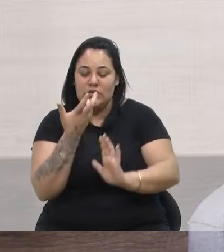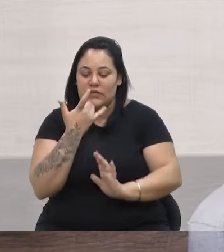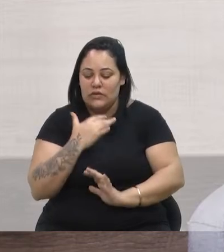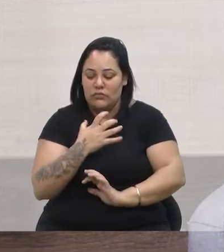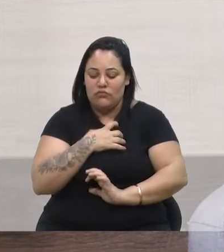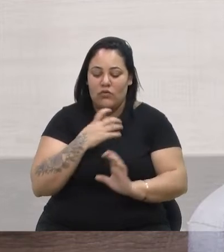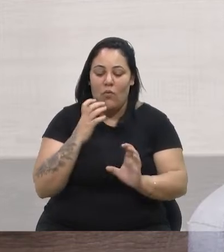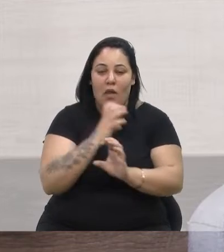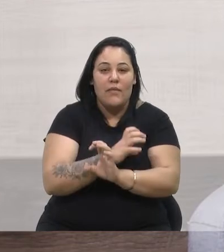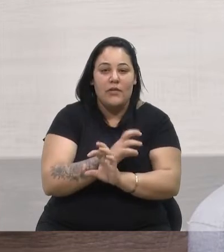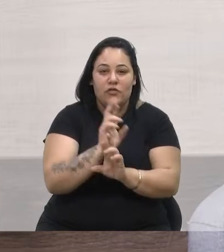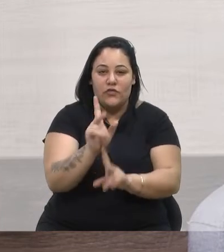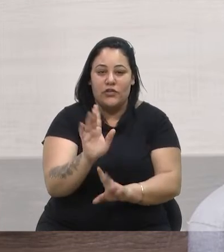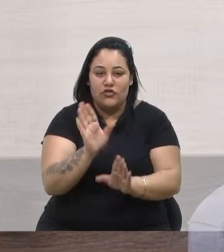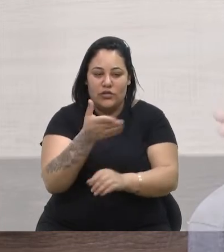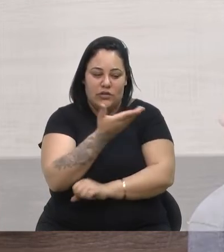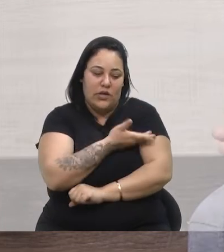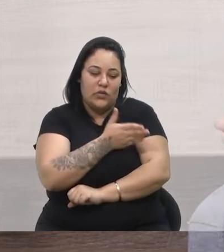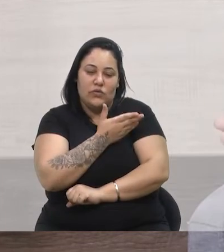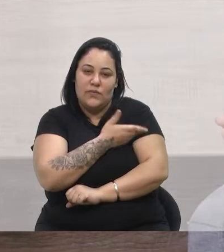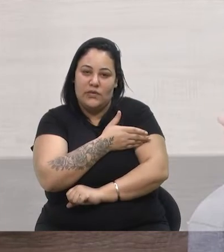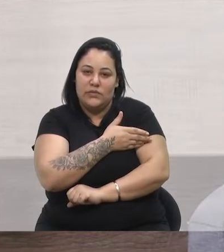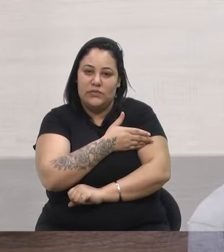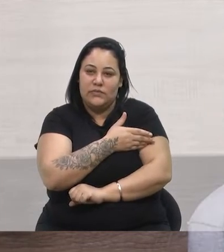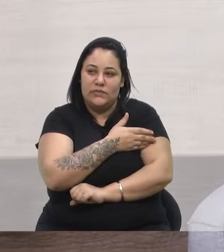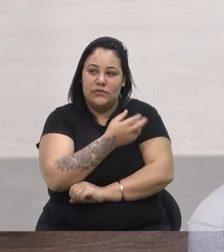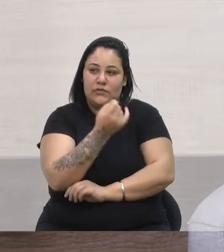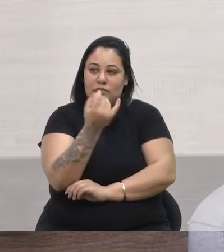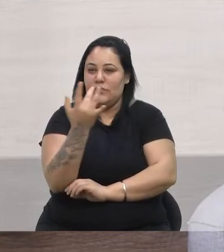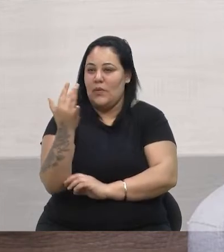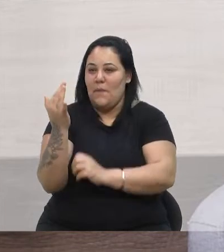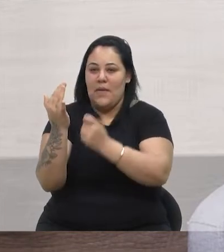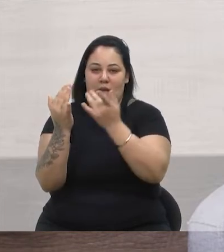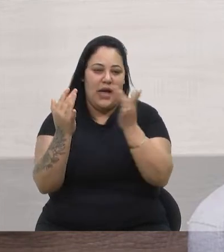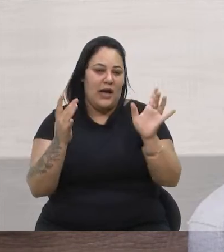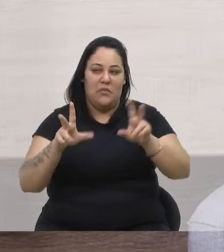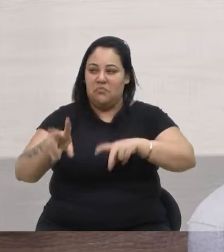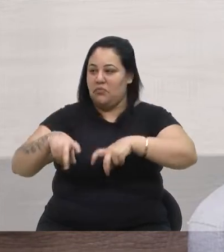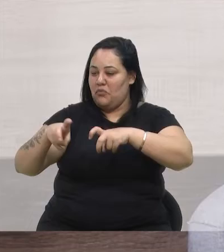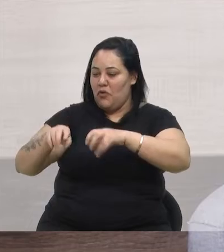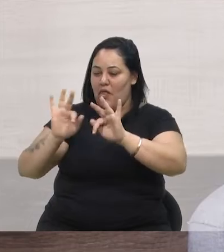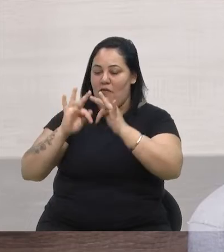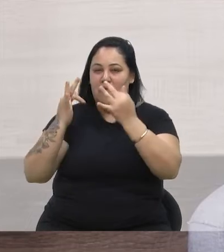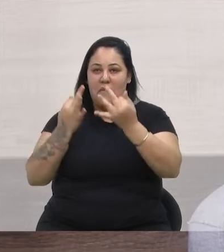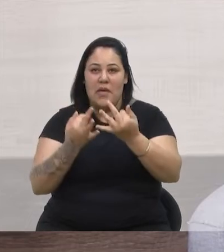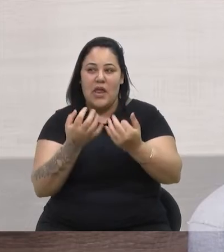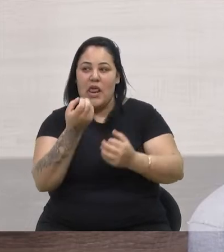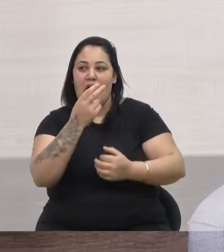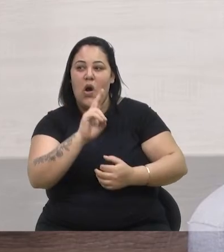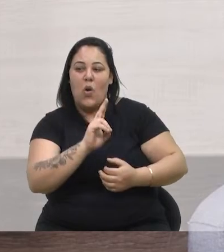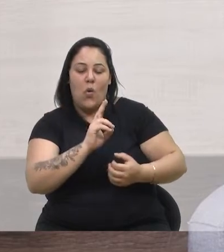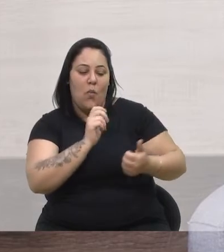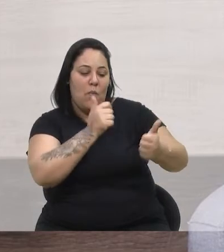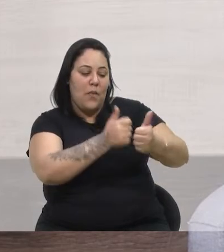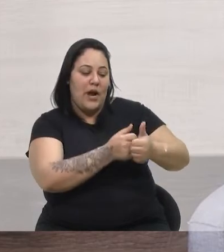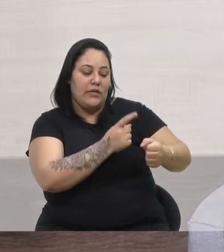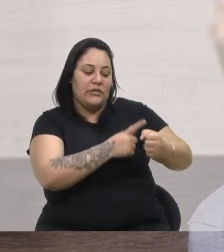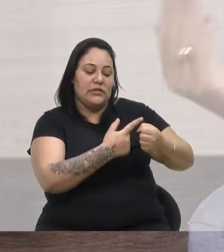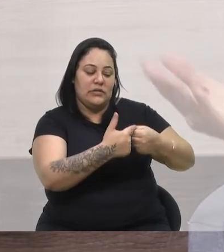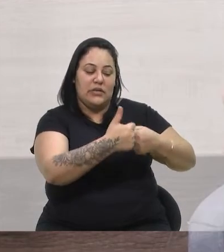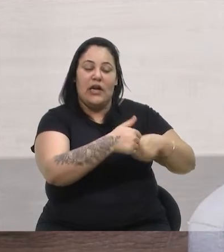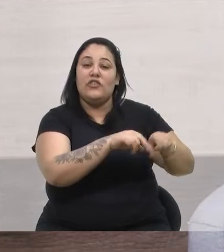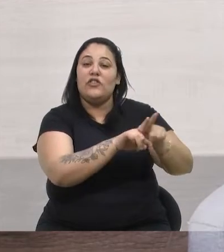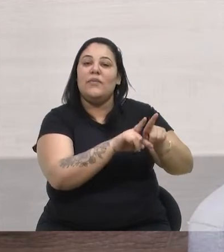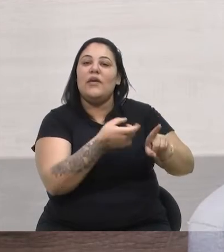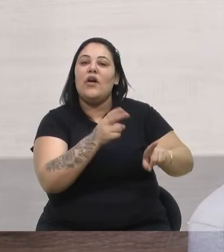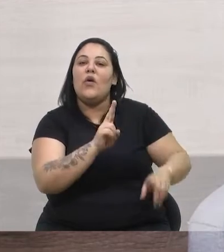mostrando para as crianças um jeito completamente diferente do que elas estão acostumadas nos seus ambientes, né? Seja uma agricultura familiar, no